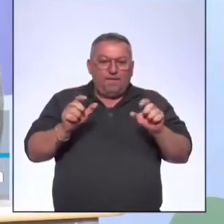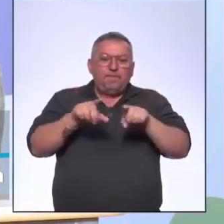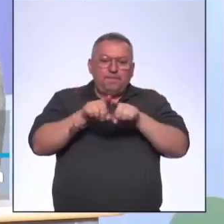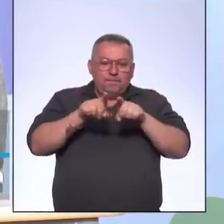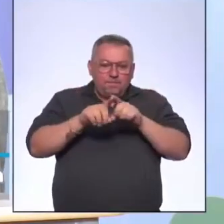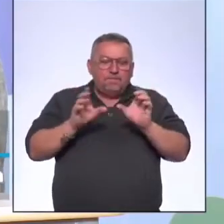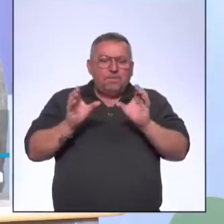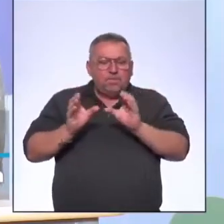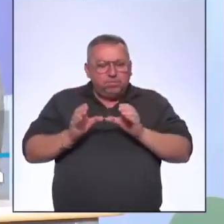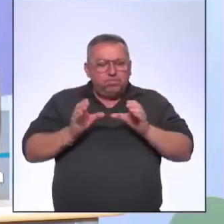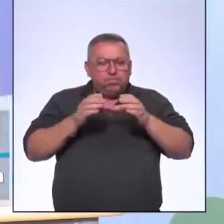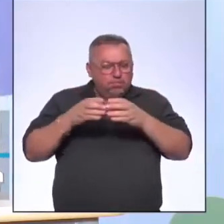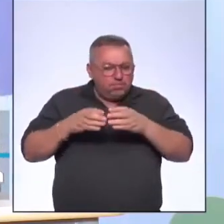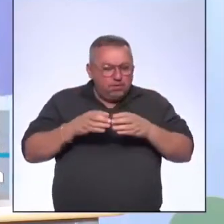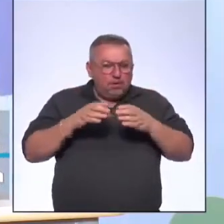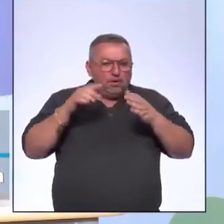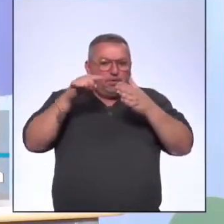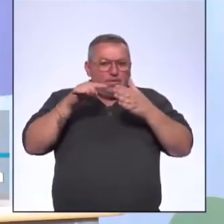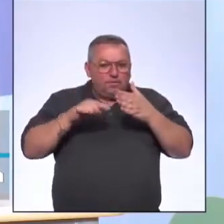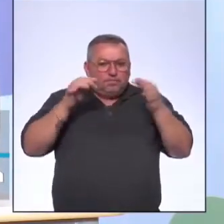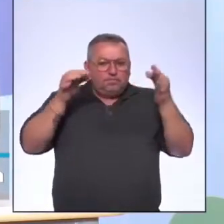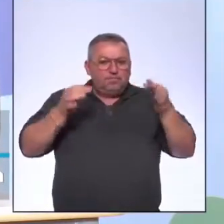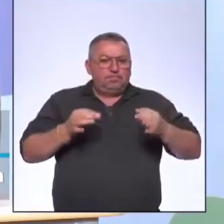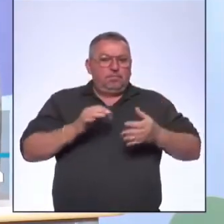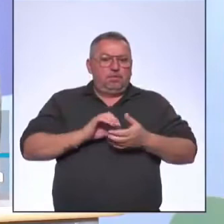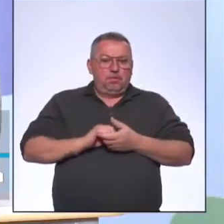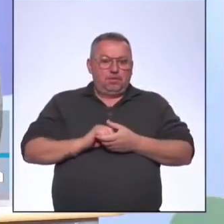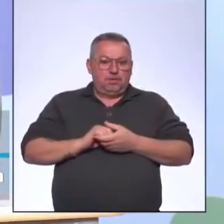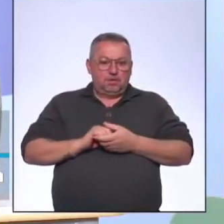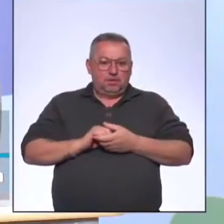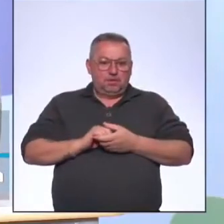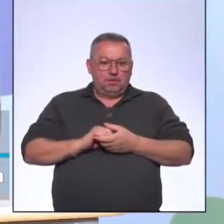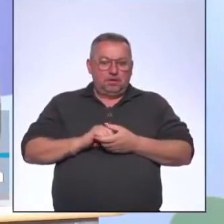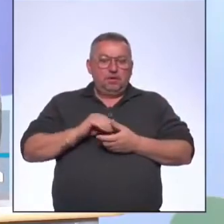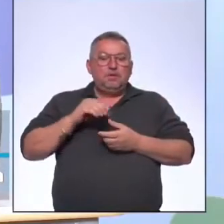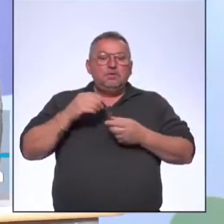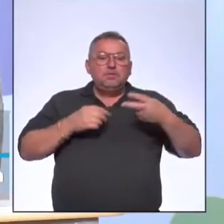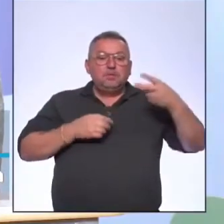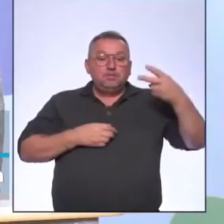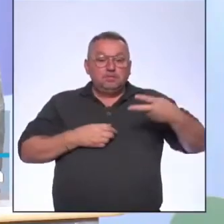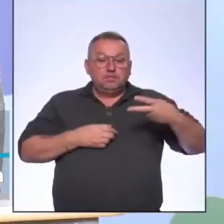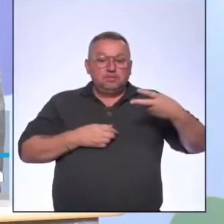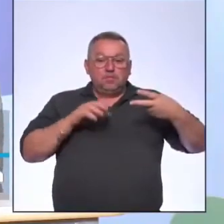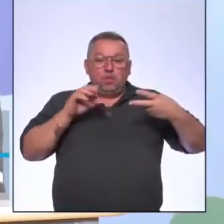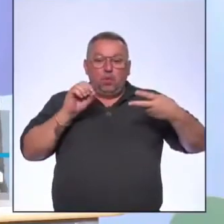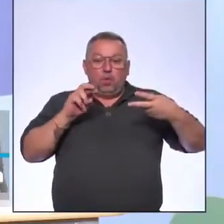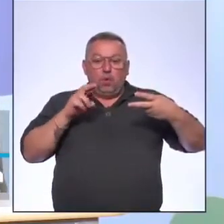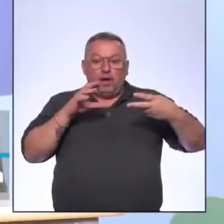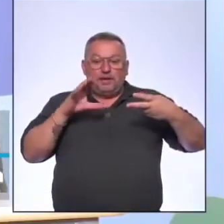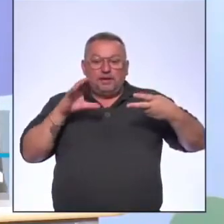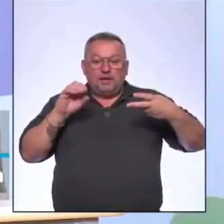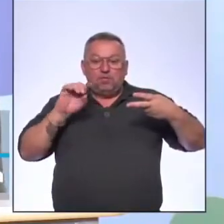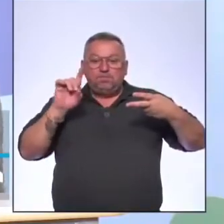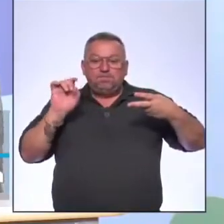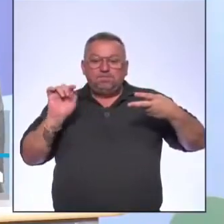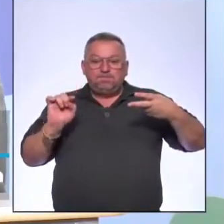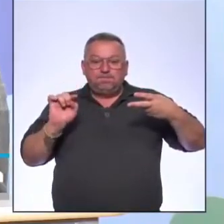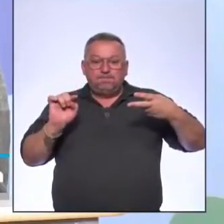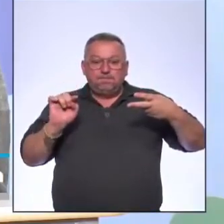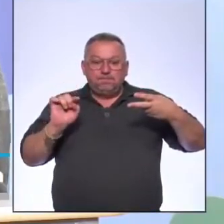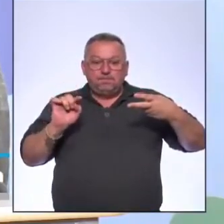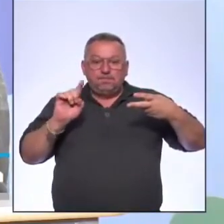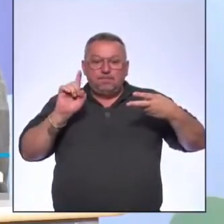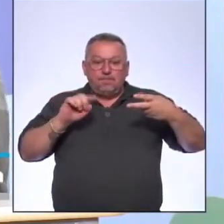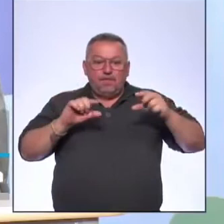sentido, conjunto de palavras com pontuação adequada, enfim. Tá. A 2, o que é uma oração? A Gabriela colocou é